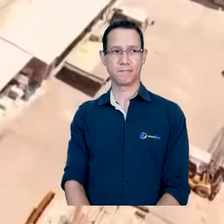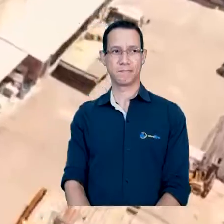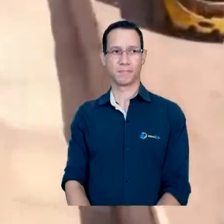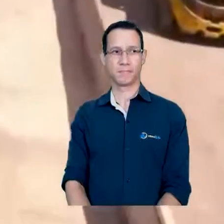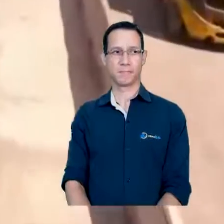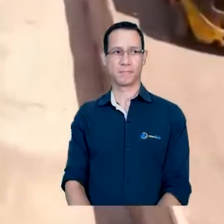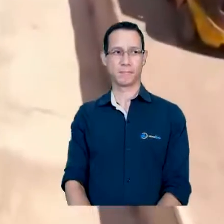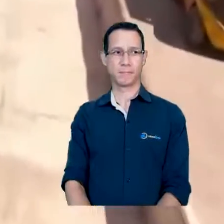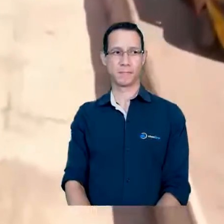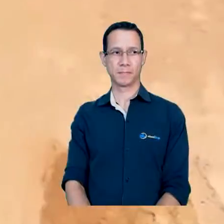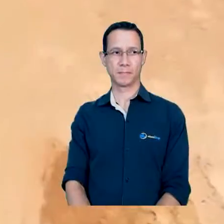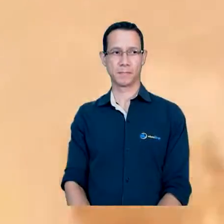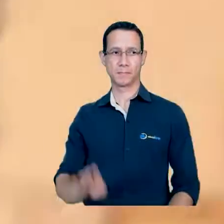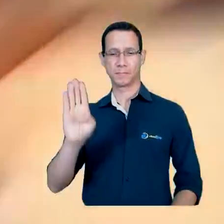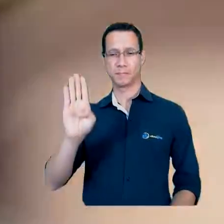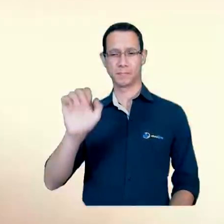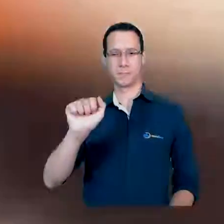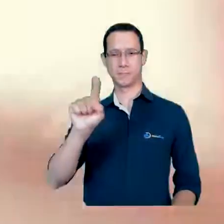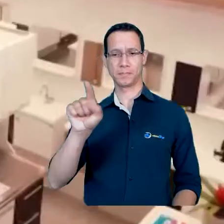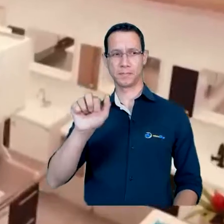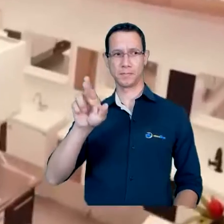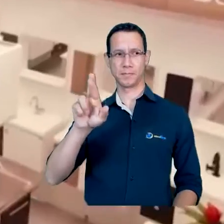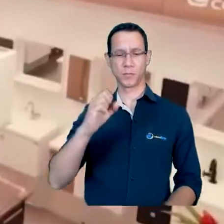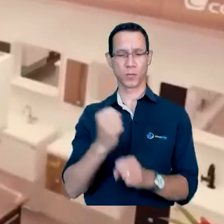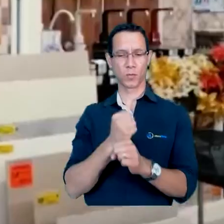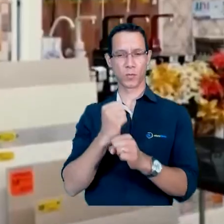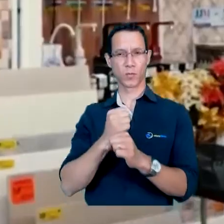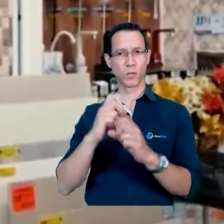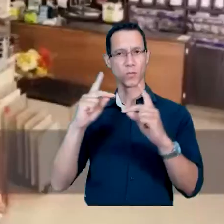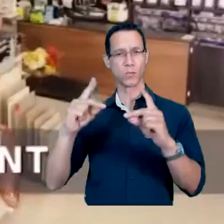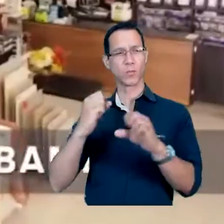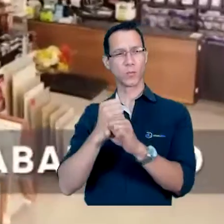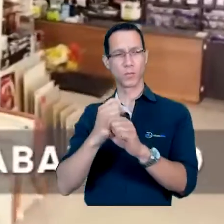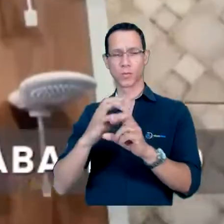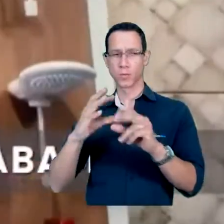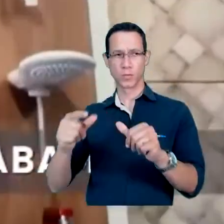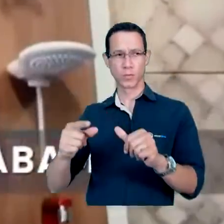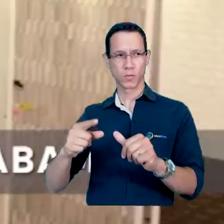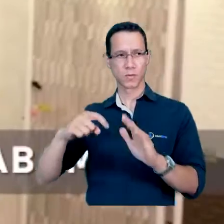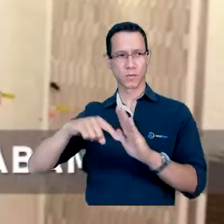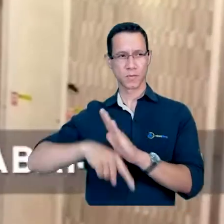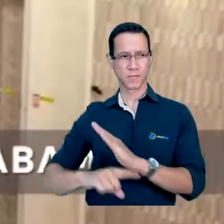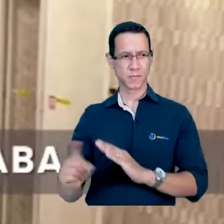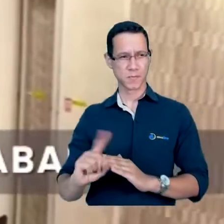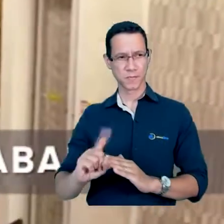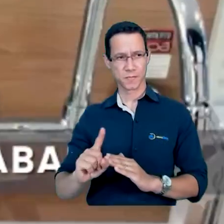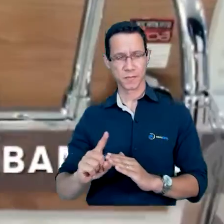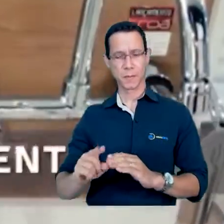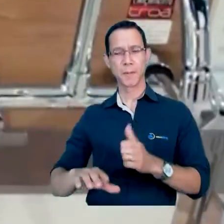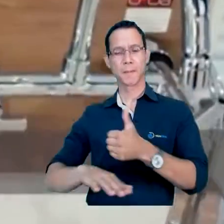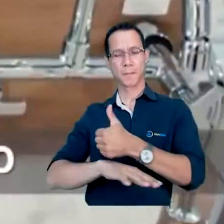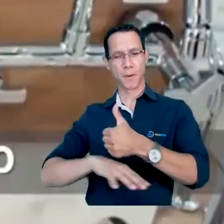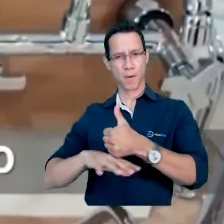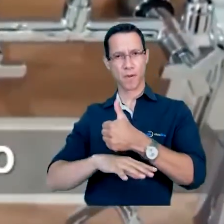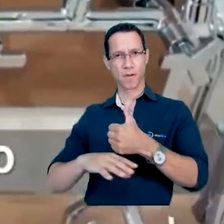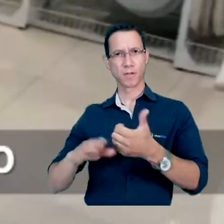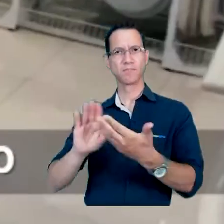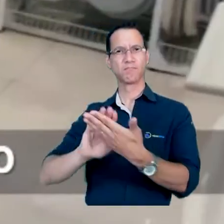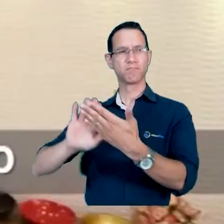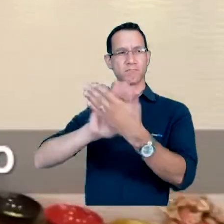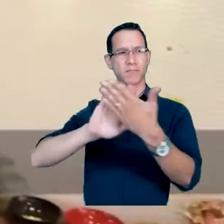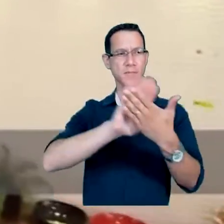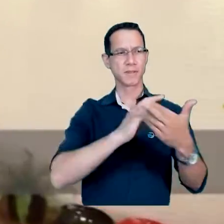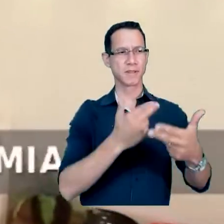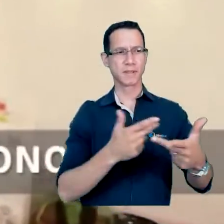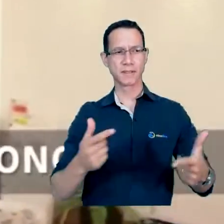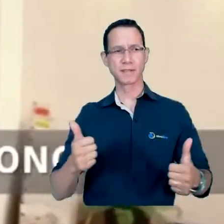Bazar da Construção, tudo para a sua obra, sem complicação. Do básico ao acabamento, preço baixo, descontos e economia e a